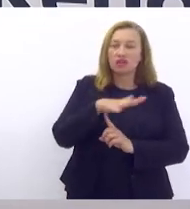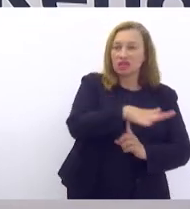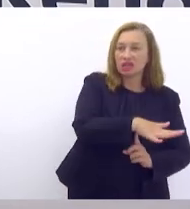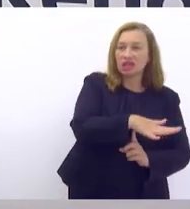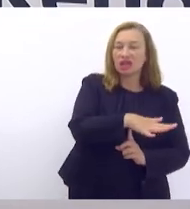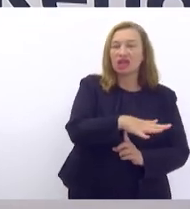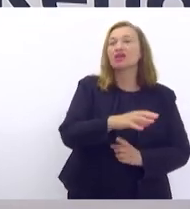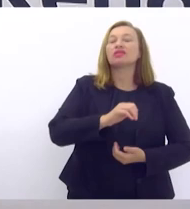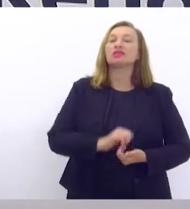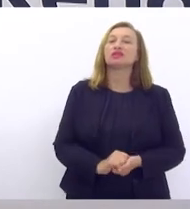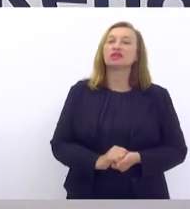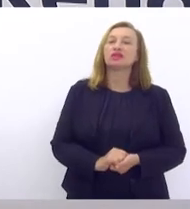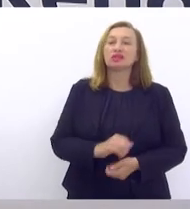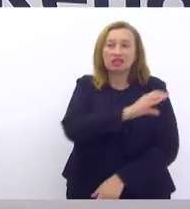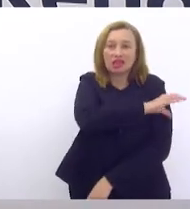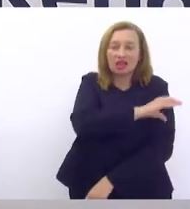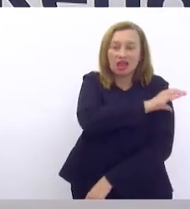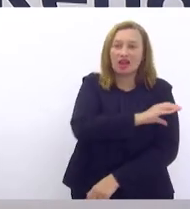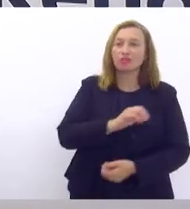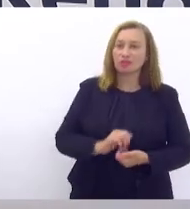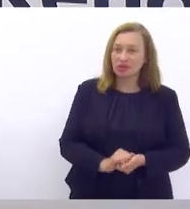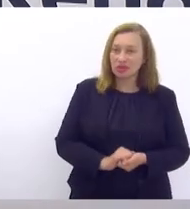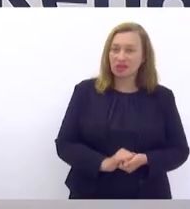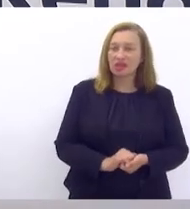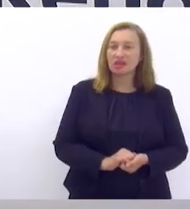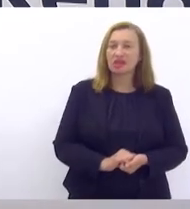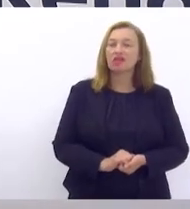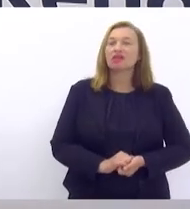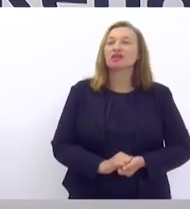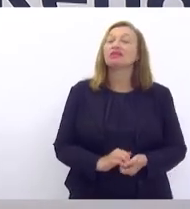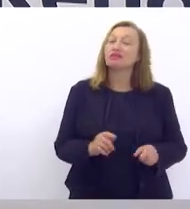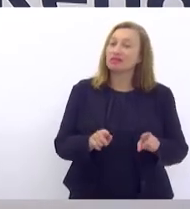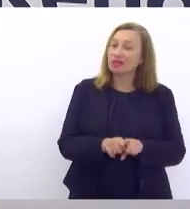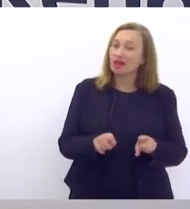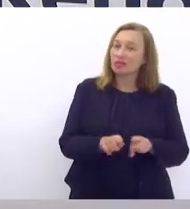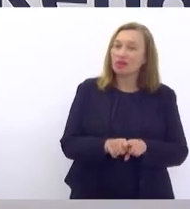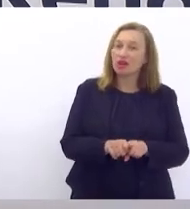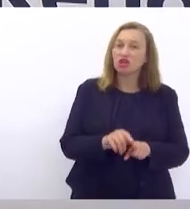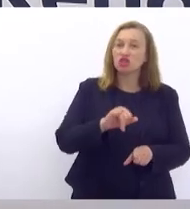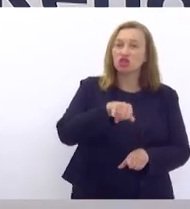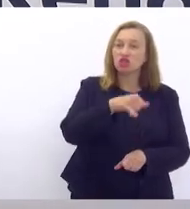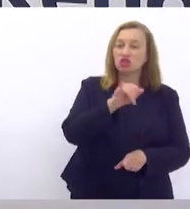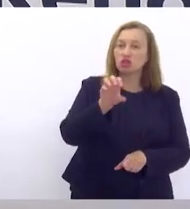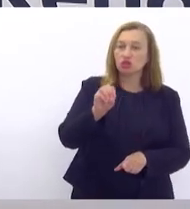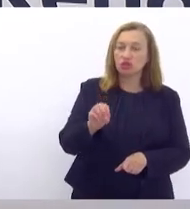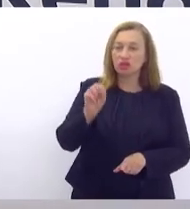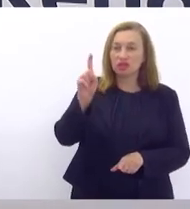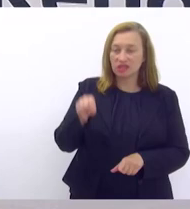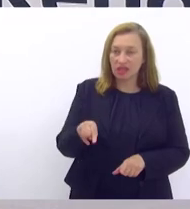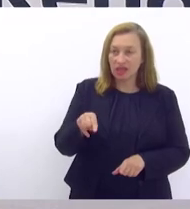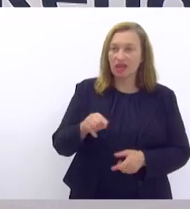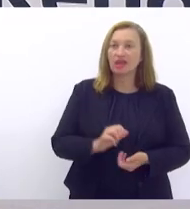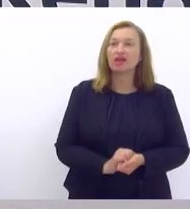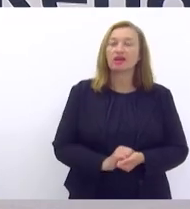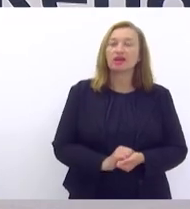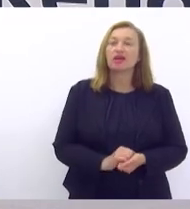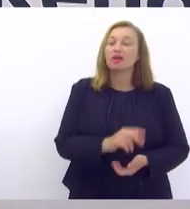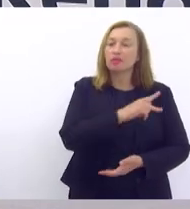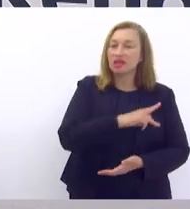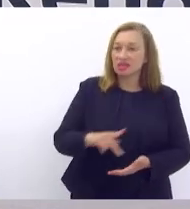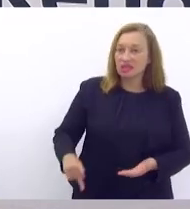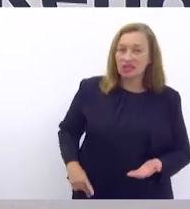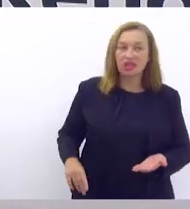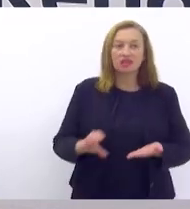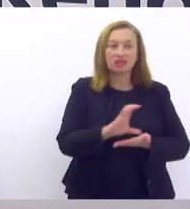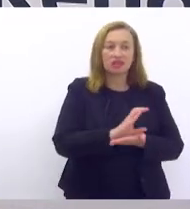senhor José Ricardo, por favor. Também o José Ricardo Quitete de Santos, presidente do Conselho Diocesano de Campos